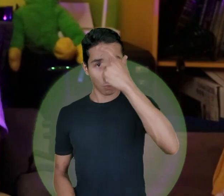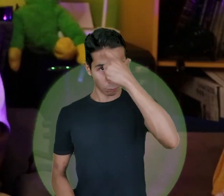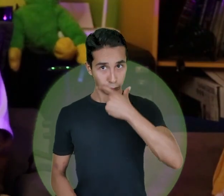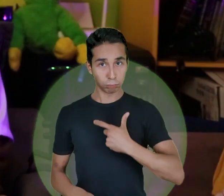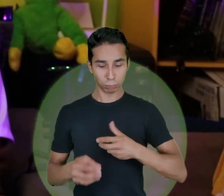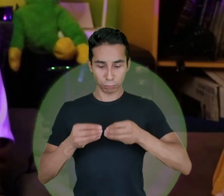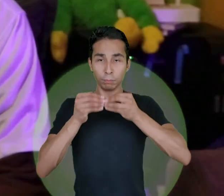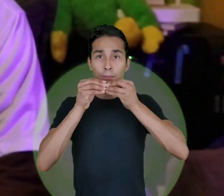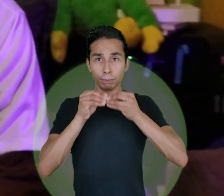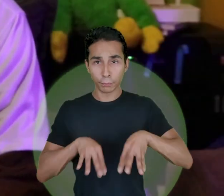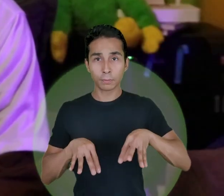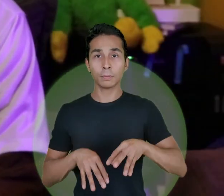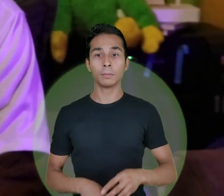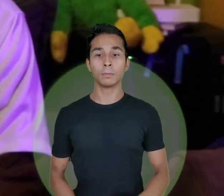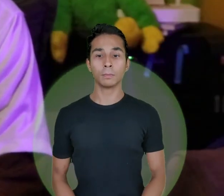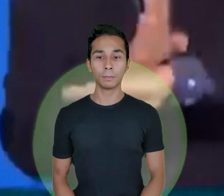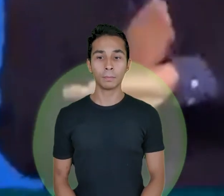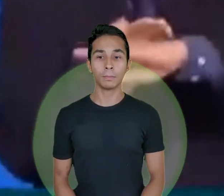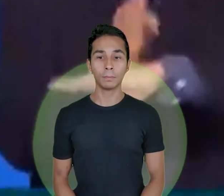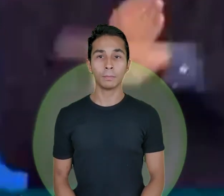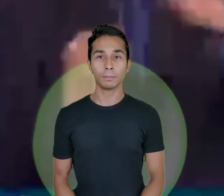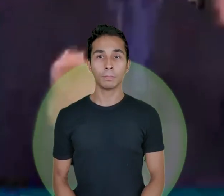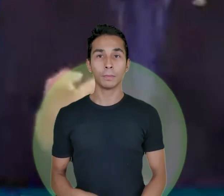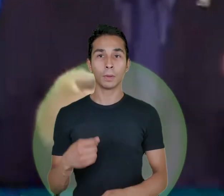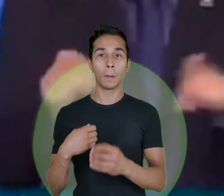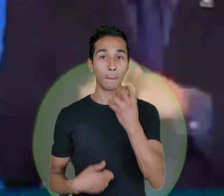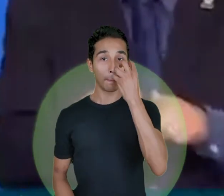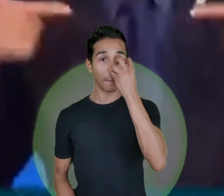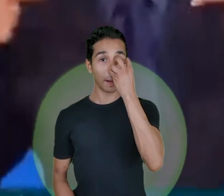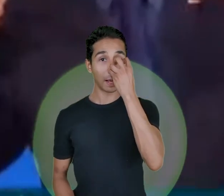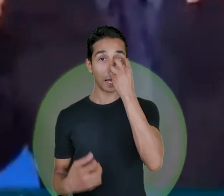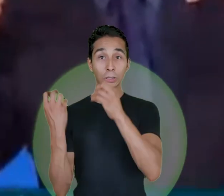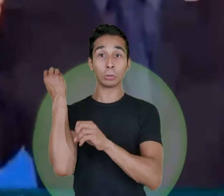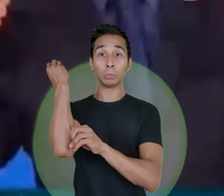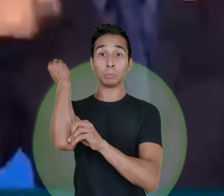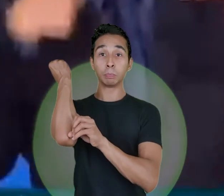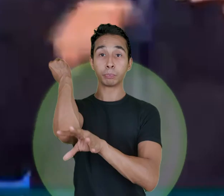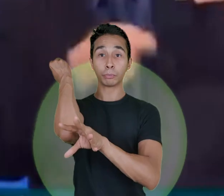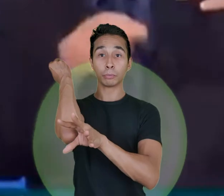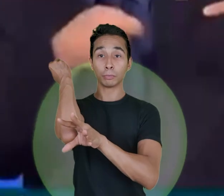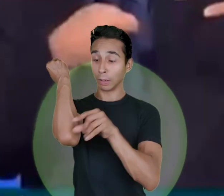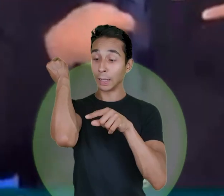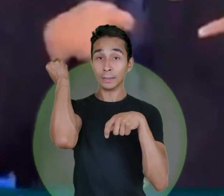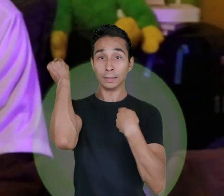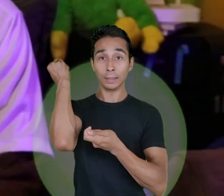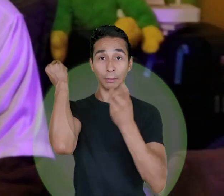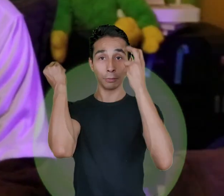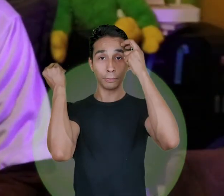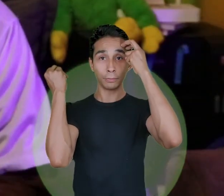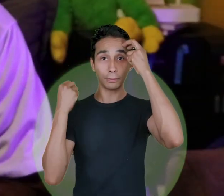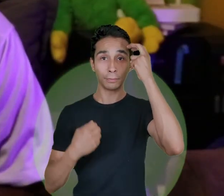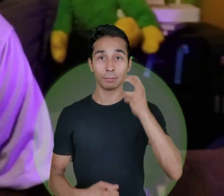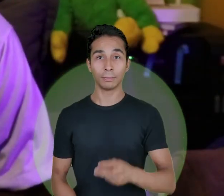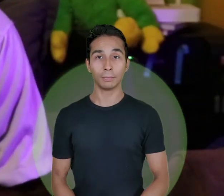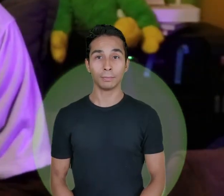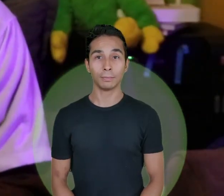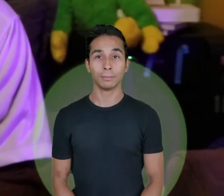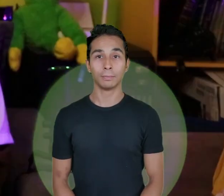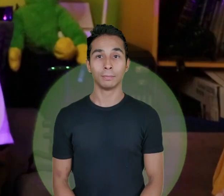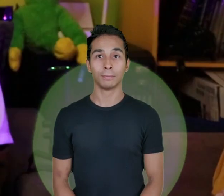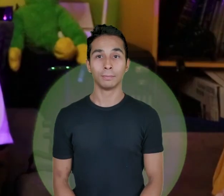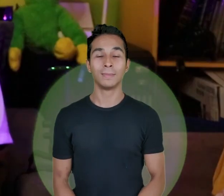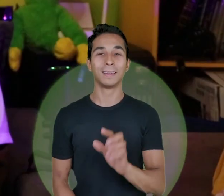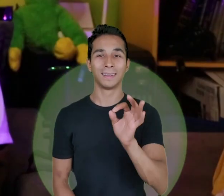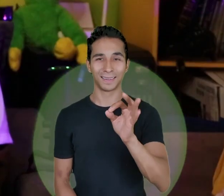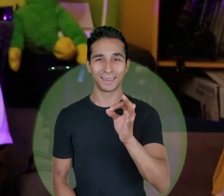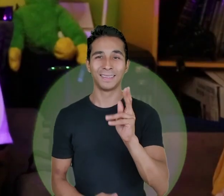né? É o próprio pum do palhaço. E aquele pum? Cultura é assim. O pum do palhaço.